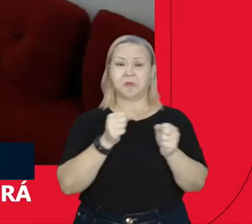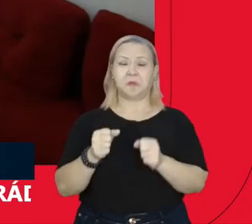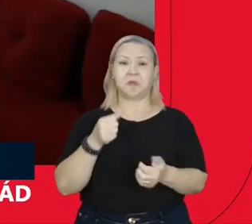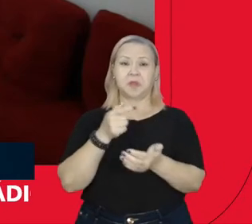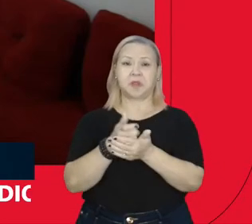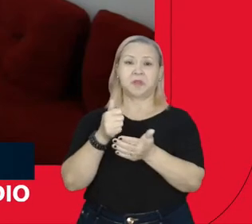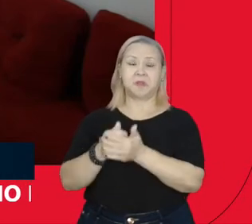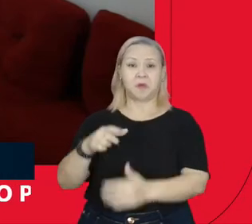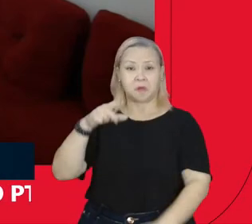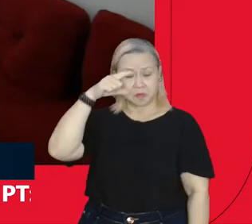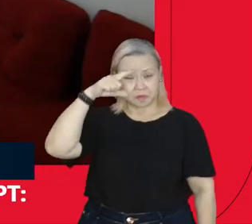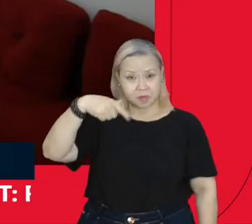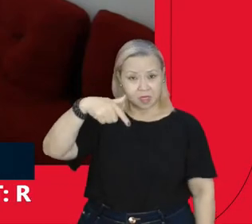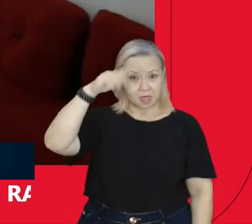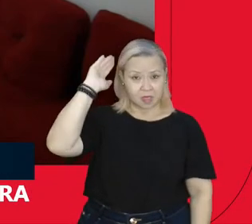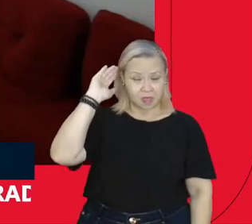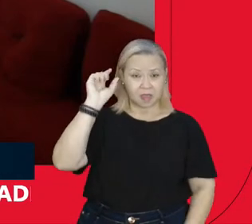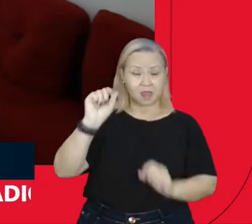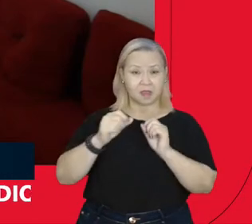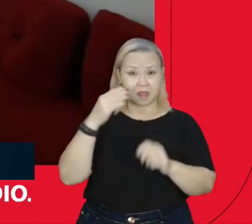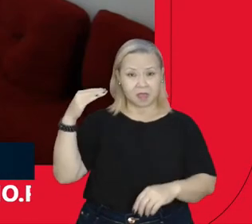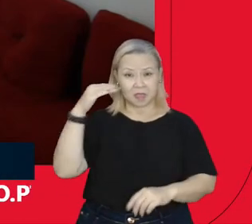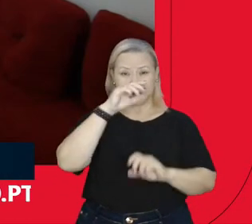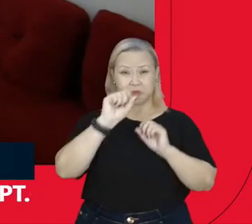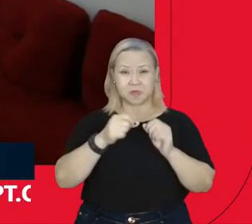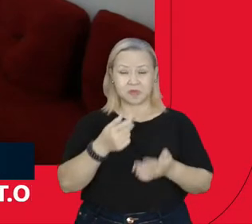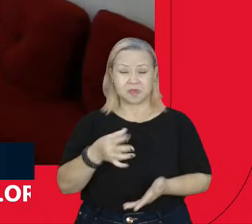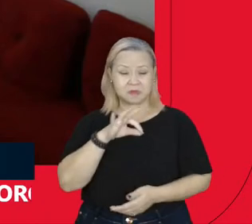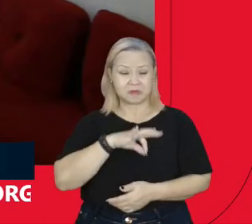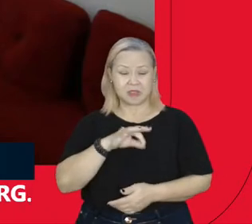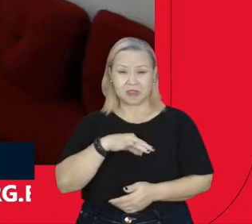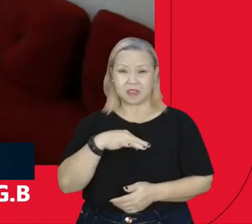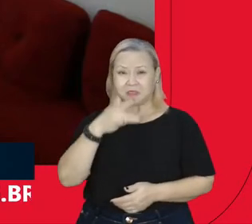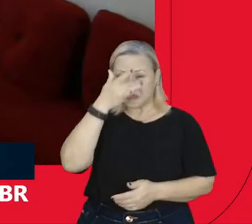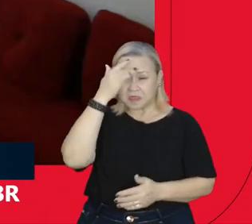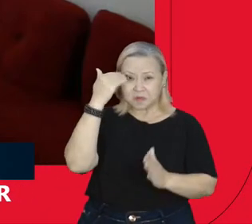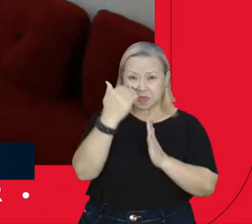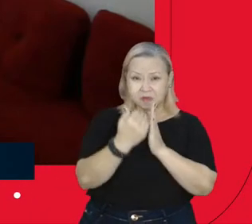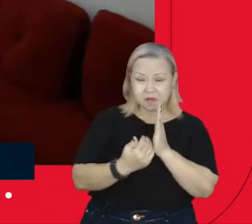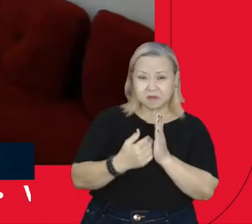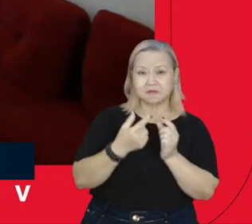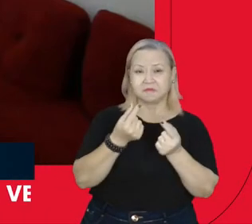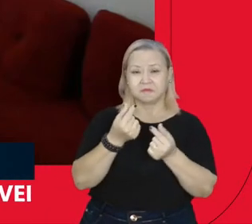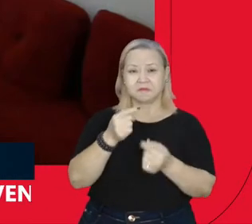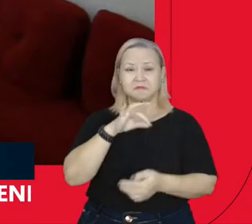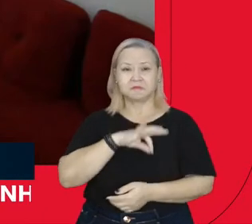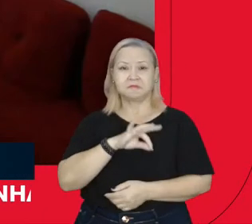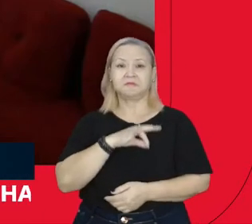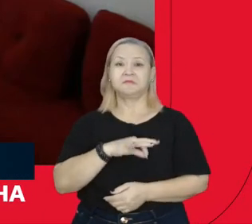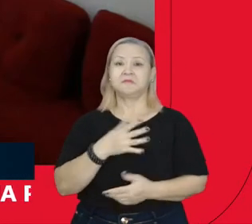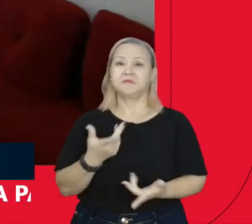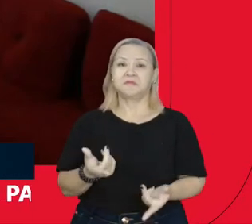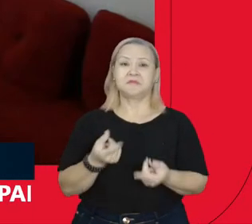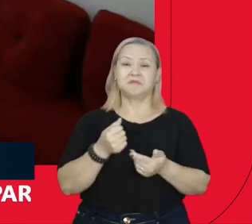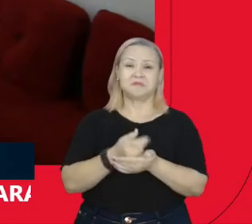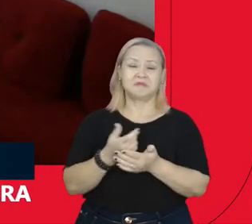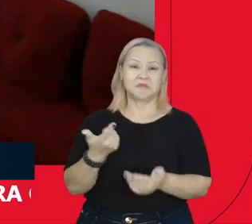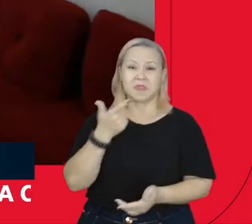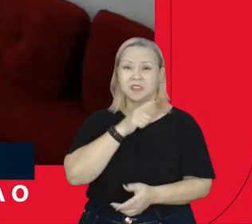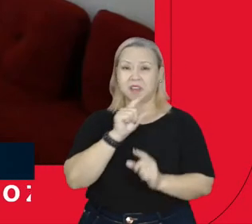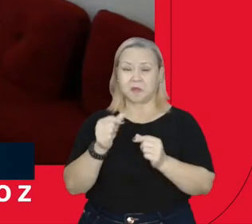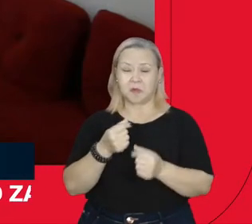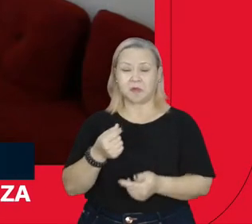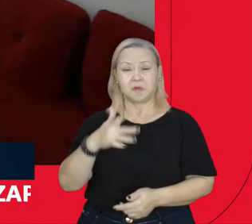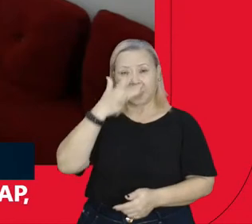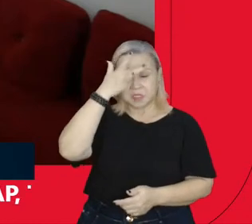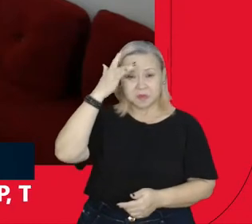Guedes e Bolsonaro optaram por massacrar a renda de quem ganha um salário mínimo, ou seja, as pessoas não têm reajuste